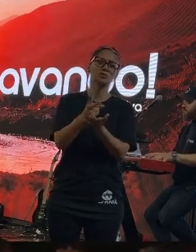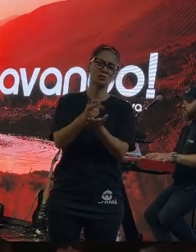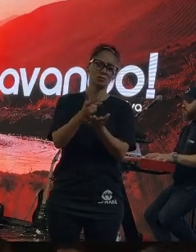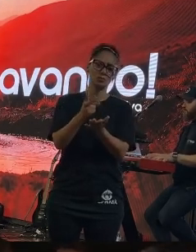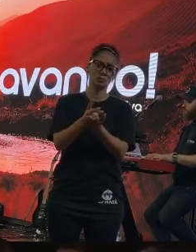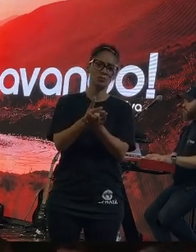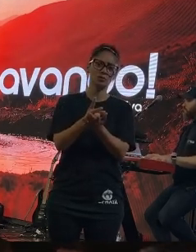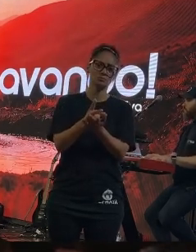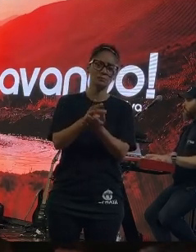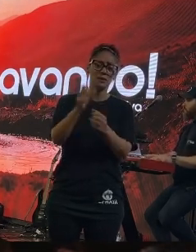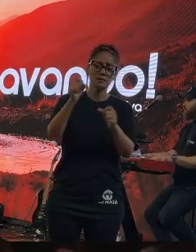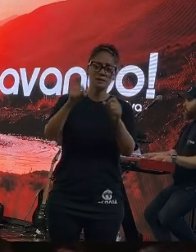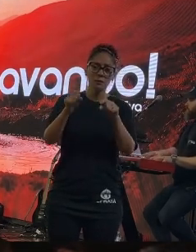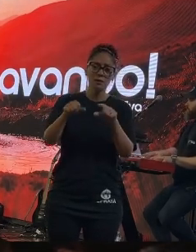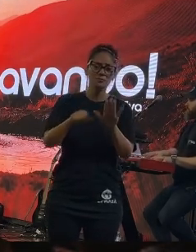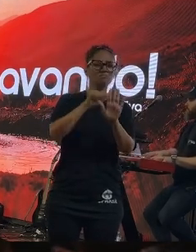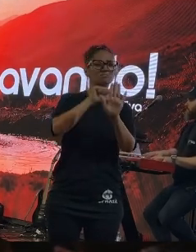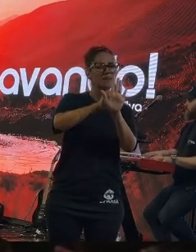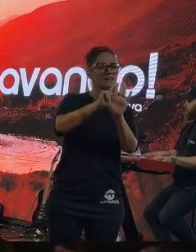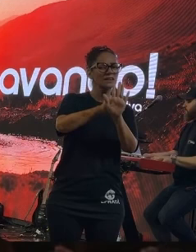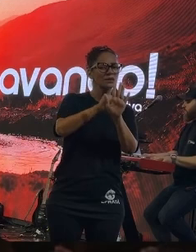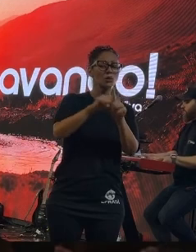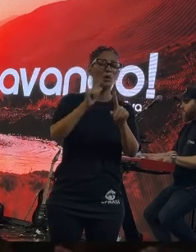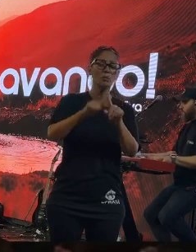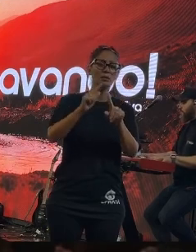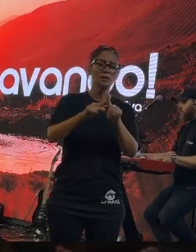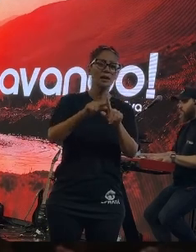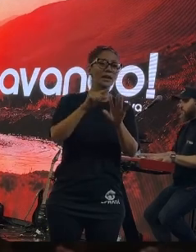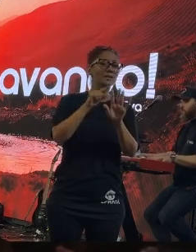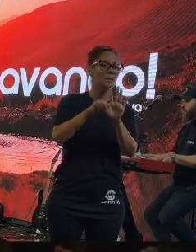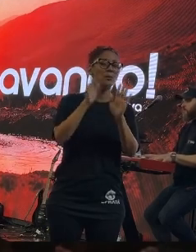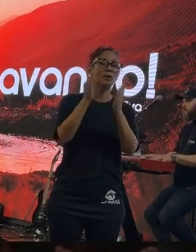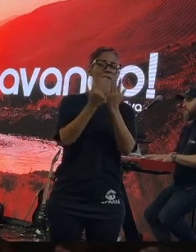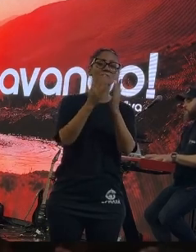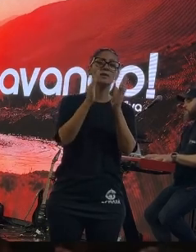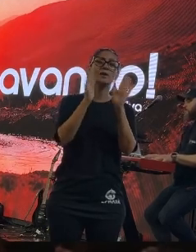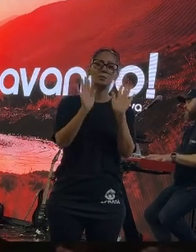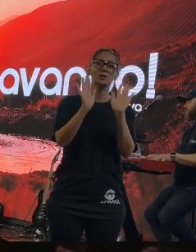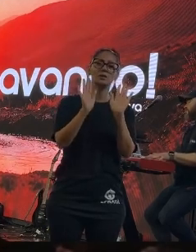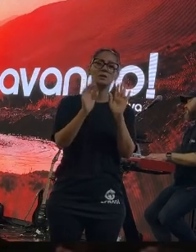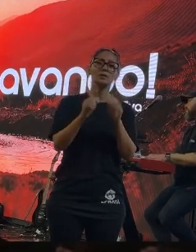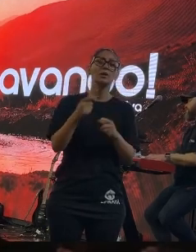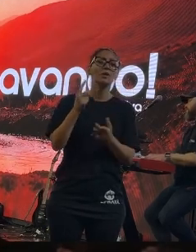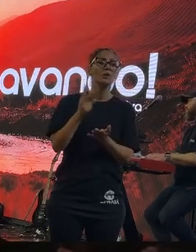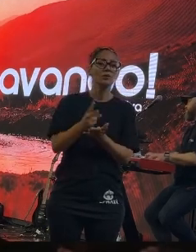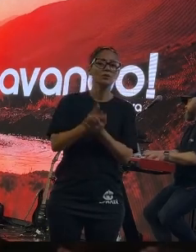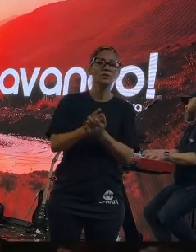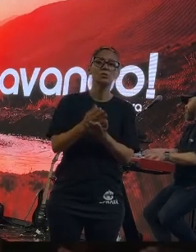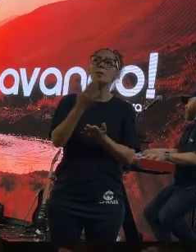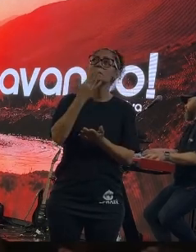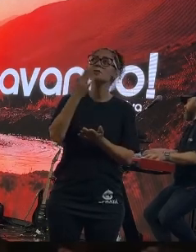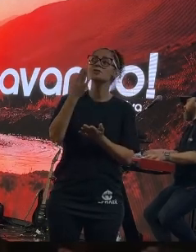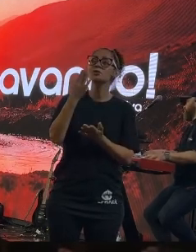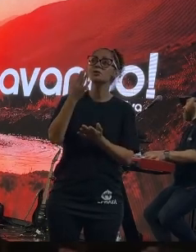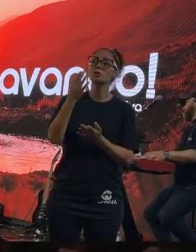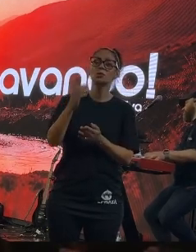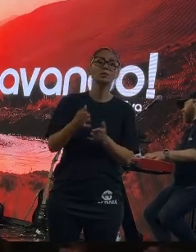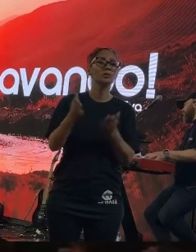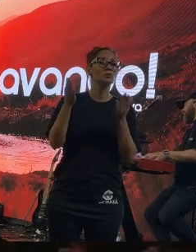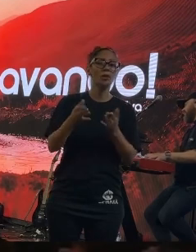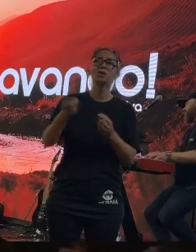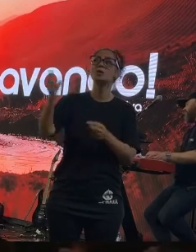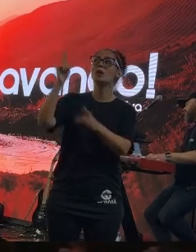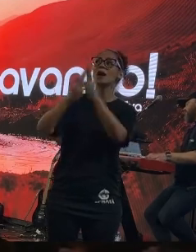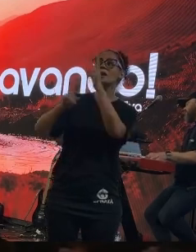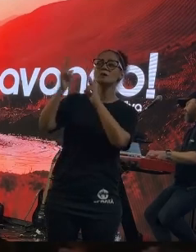continua batendo, porque essa porta vai se abrir. Continua fazendo o mesmo pedido, porque em uma hora a resposta chega. Continua